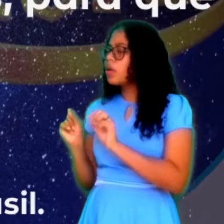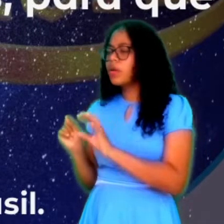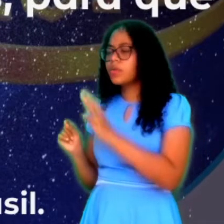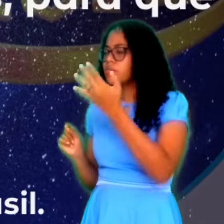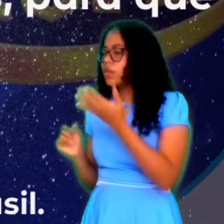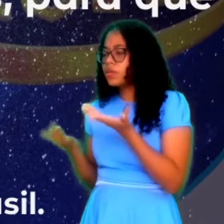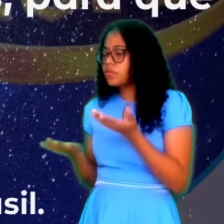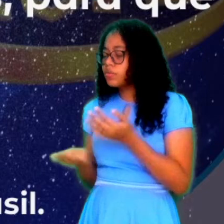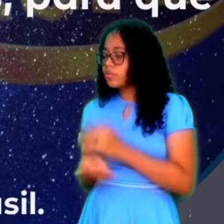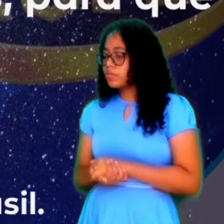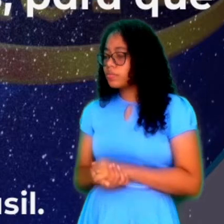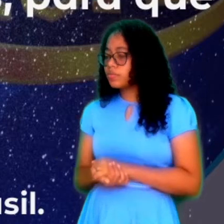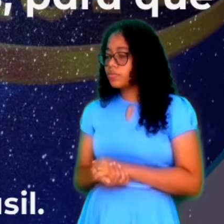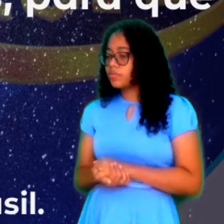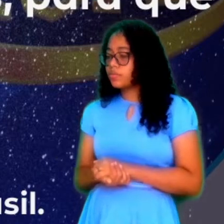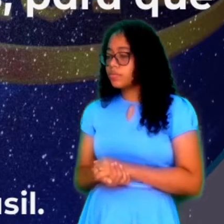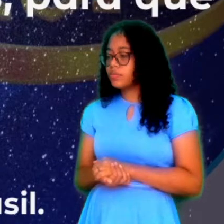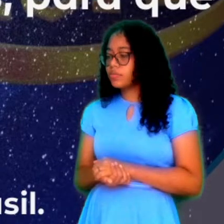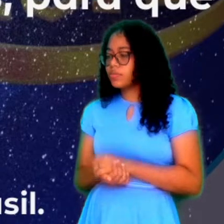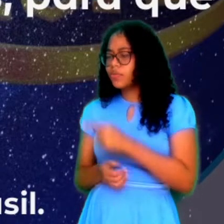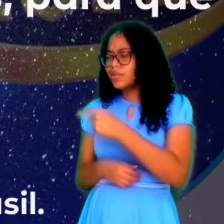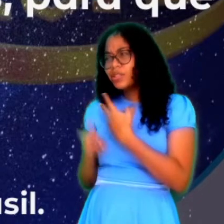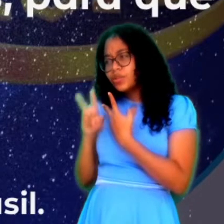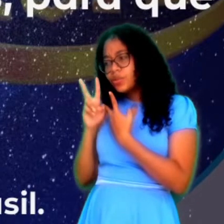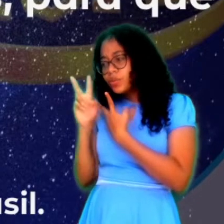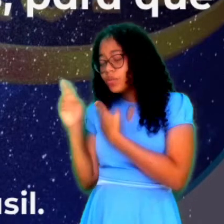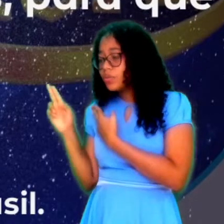contigo, agarrado no sono?